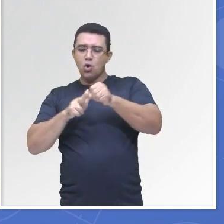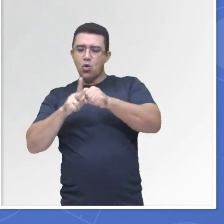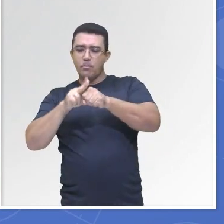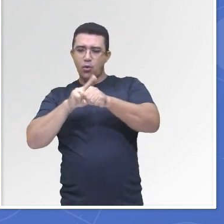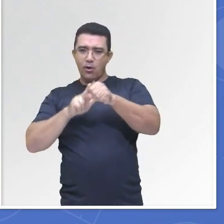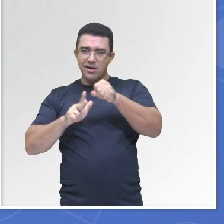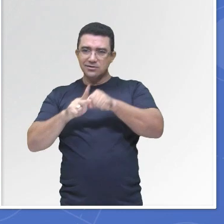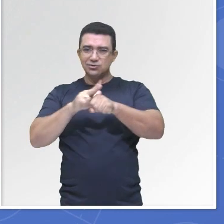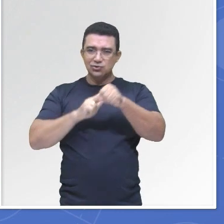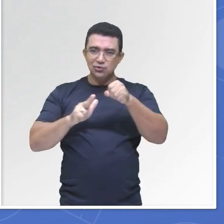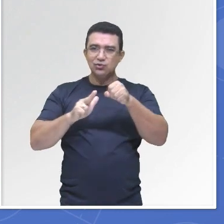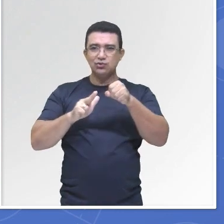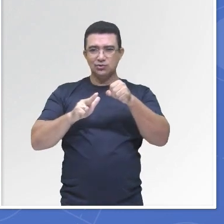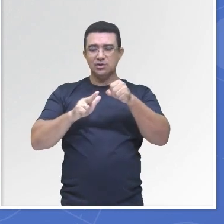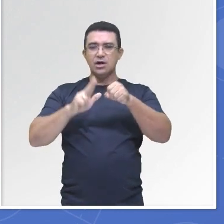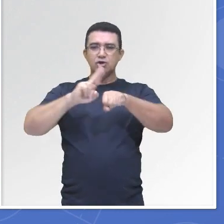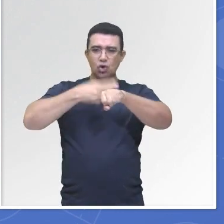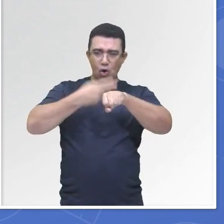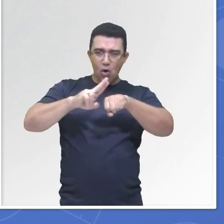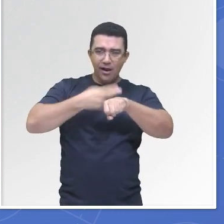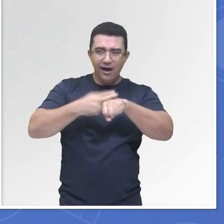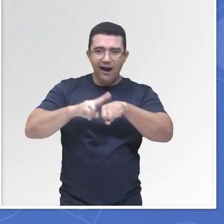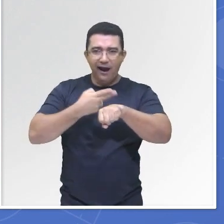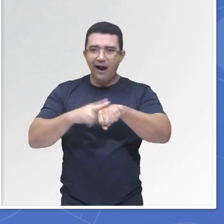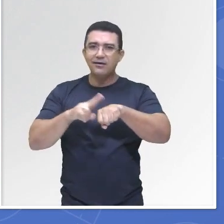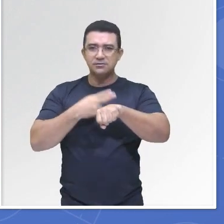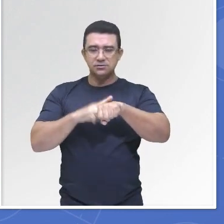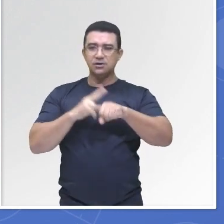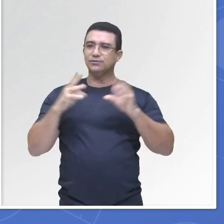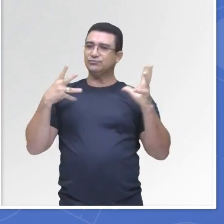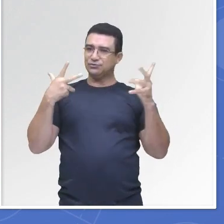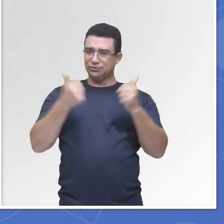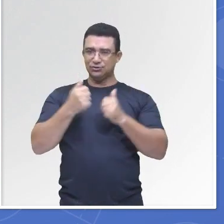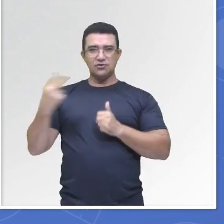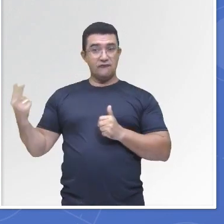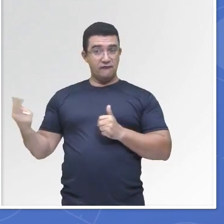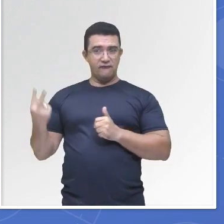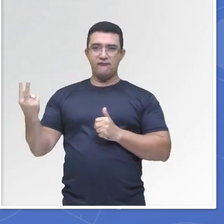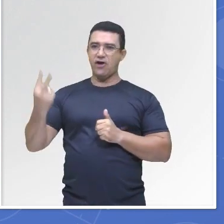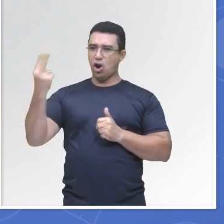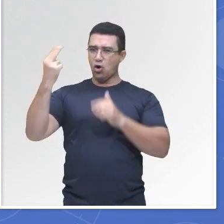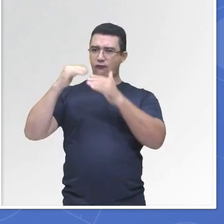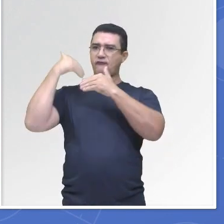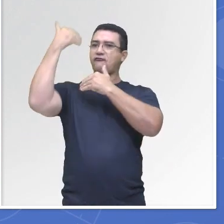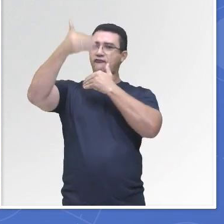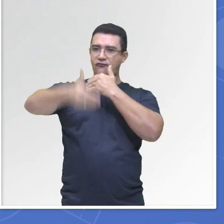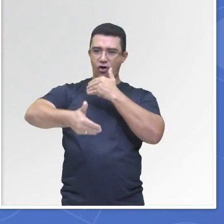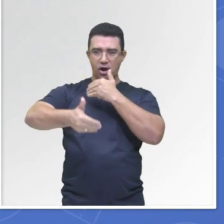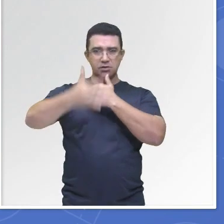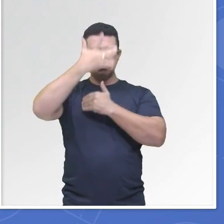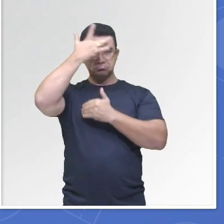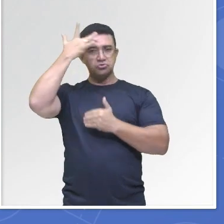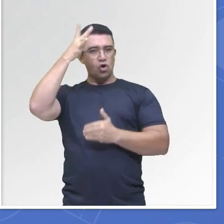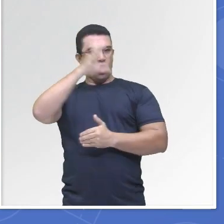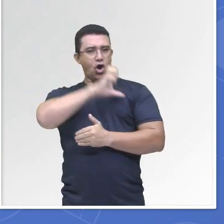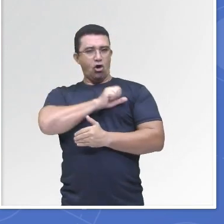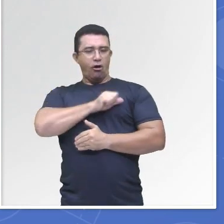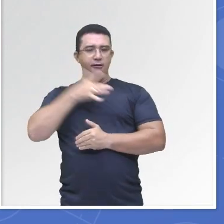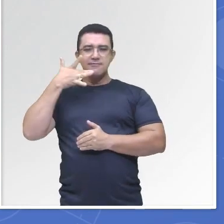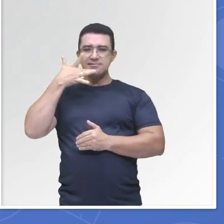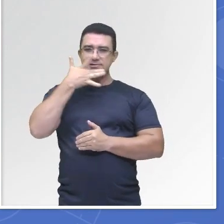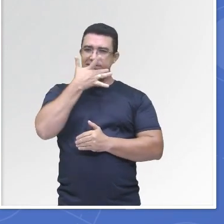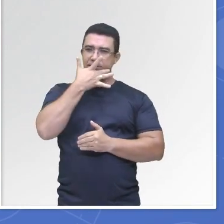o cacau, certo? E isso vai ter um grande valor lá fora, porque essas delícias que